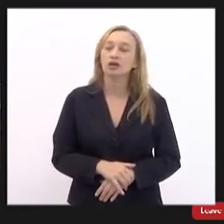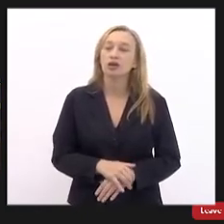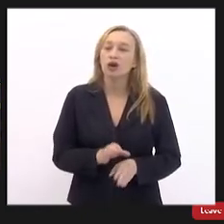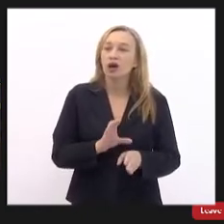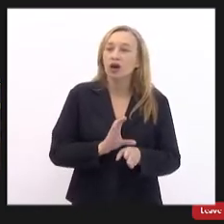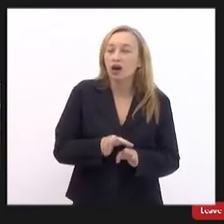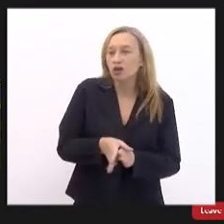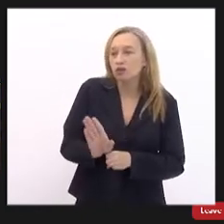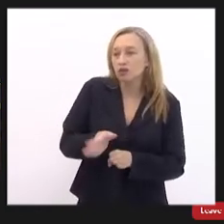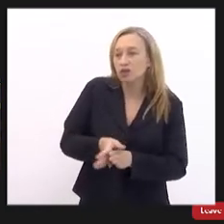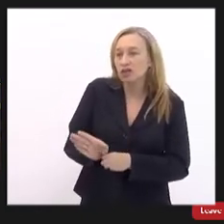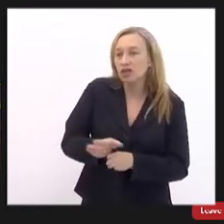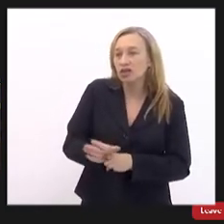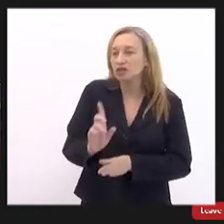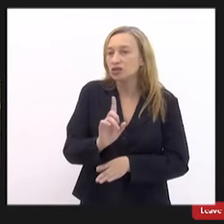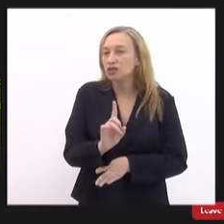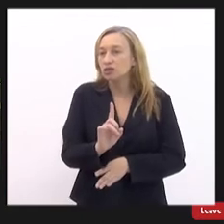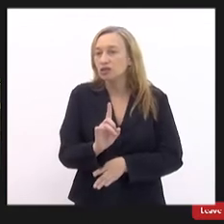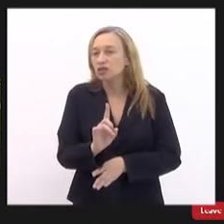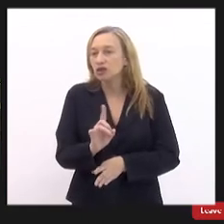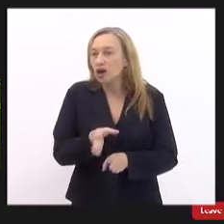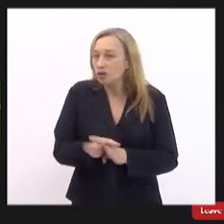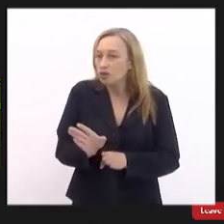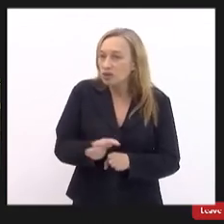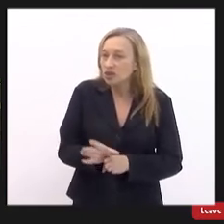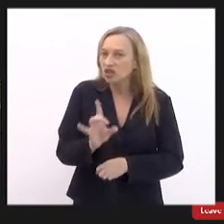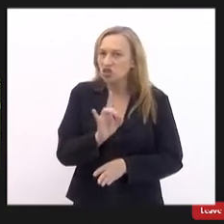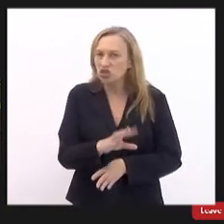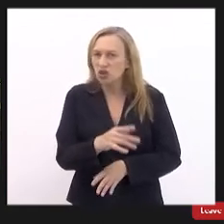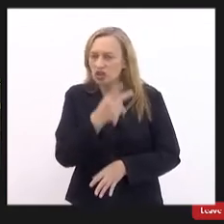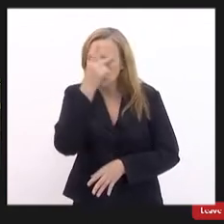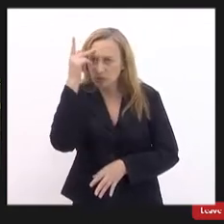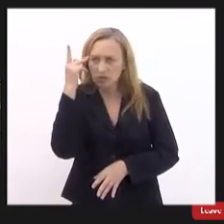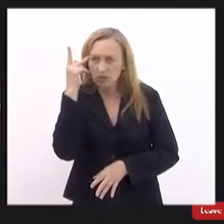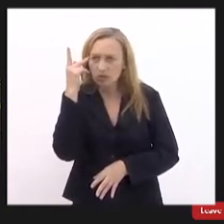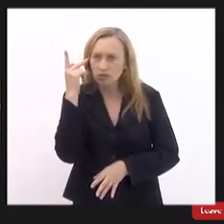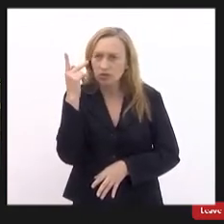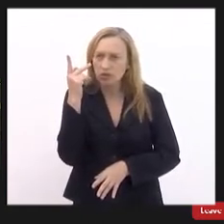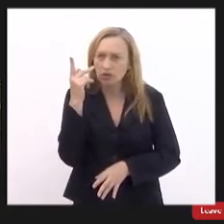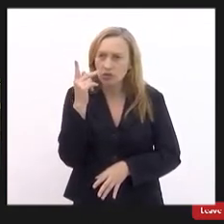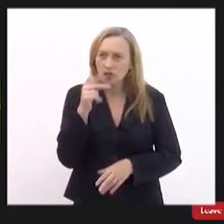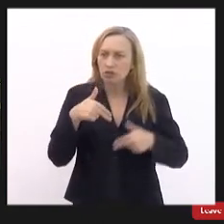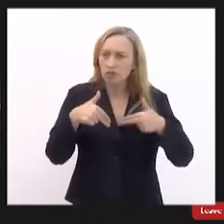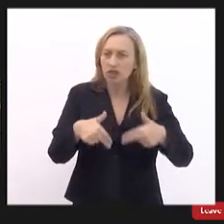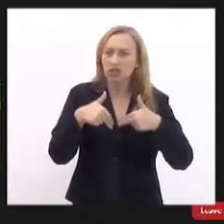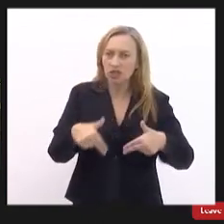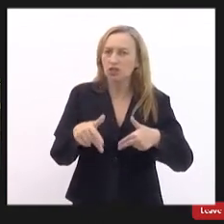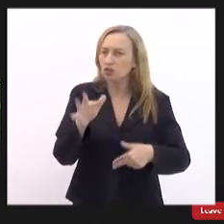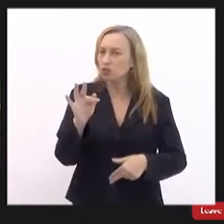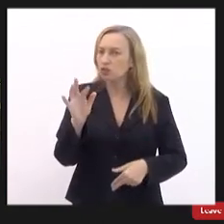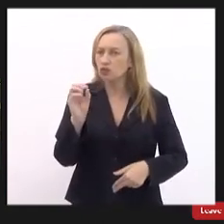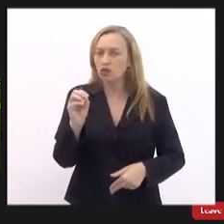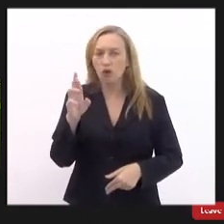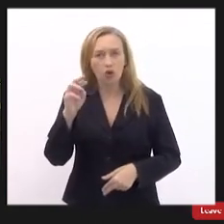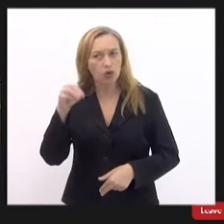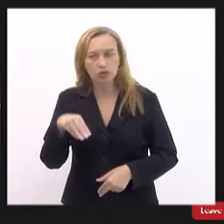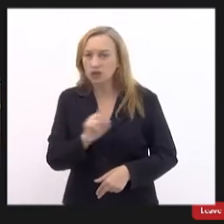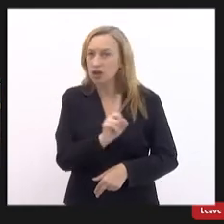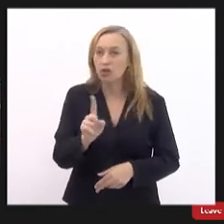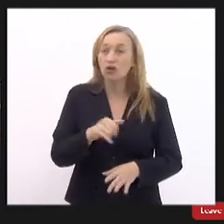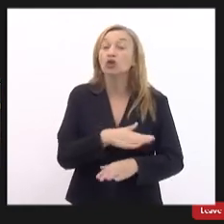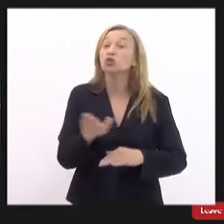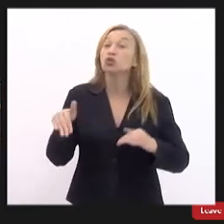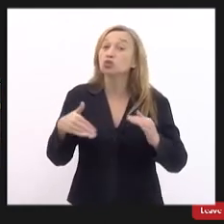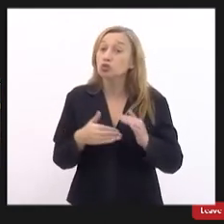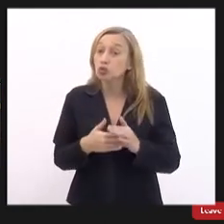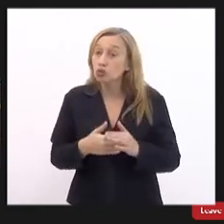auxiliando, não auxiliando só as pessoas, são as militâncias do fórum, não. Auxiliando